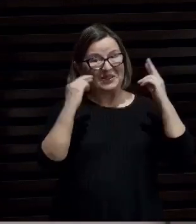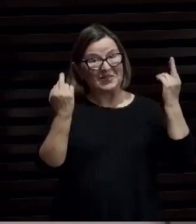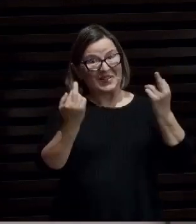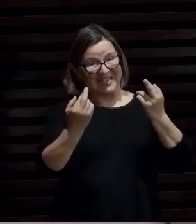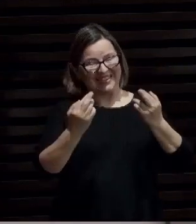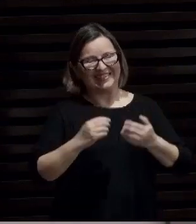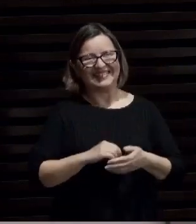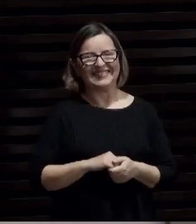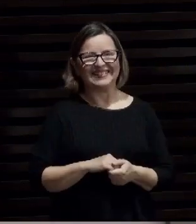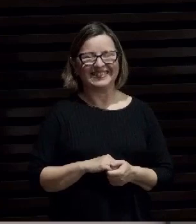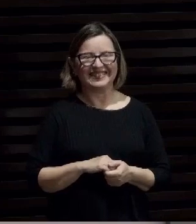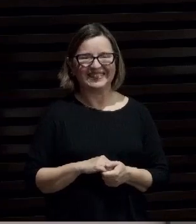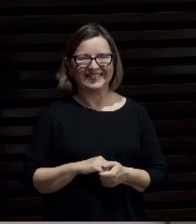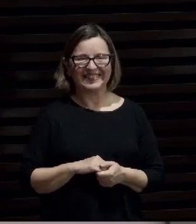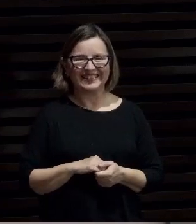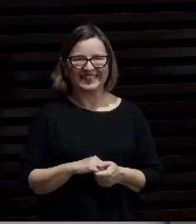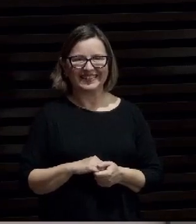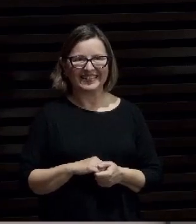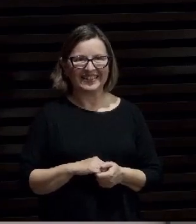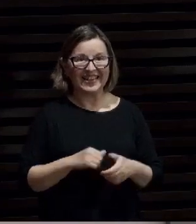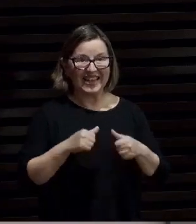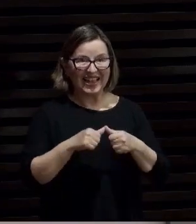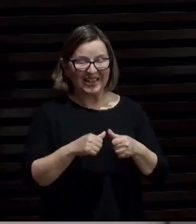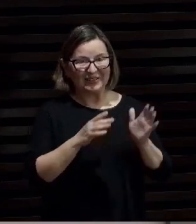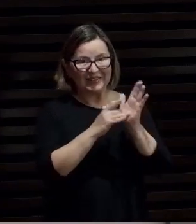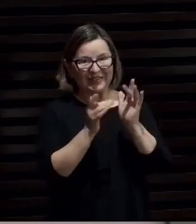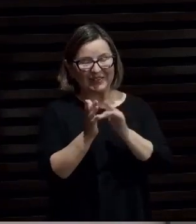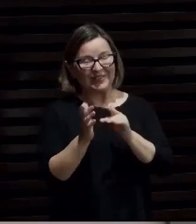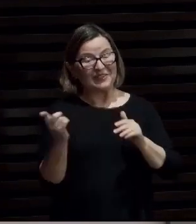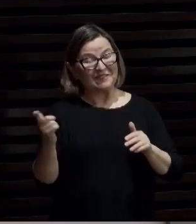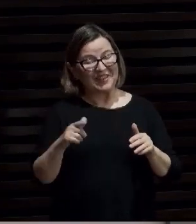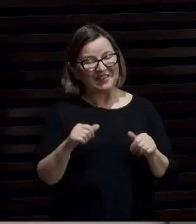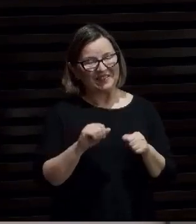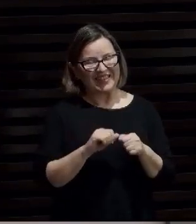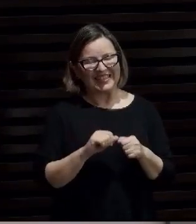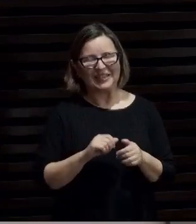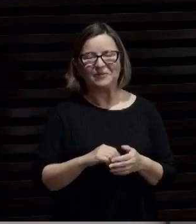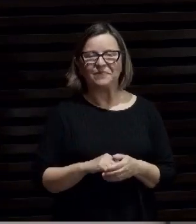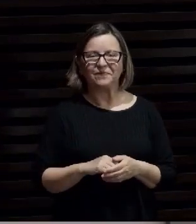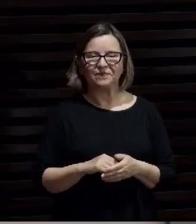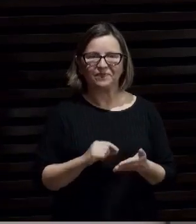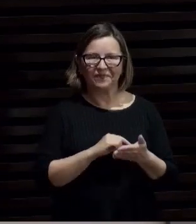É isso que ele veio fazer, como a gente vai ver no versículo 3.